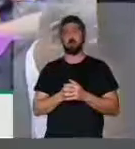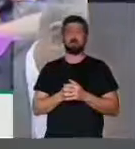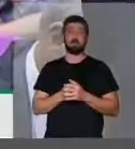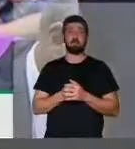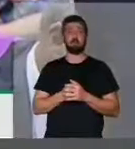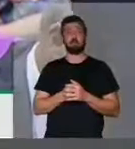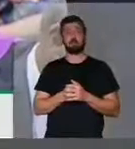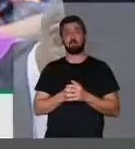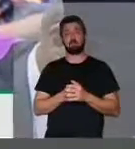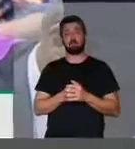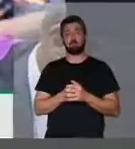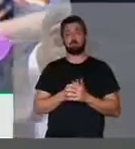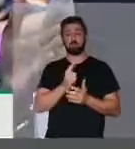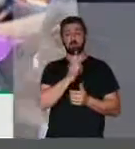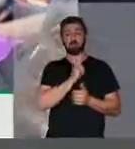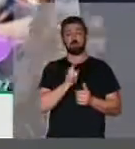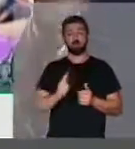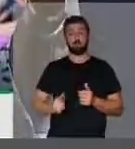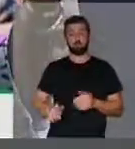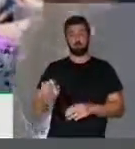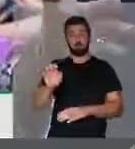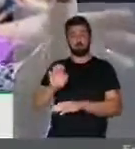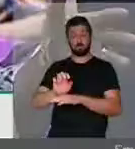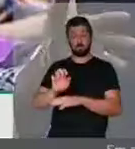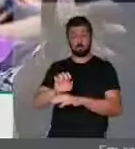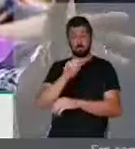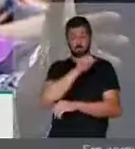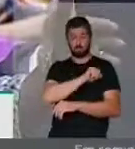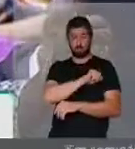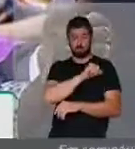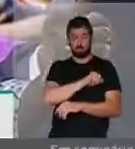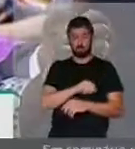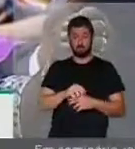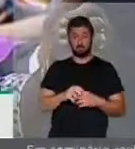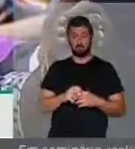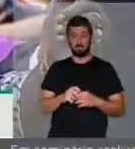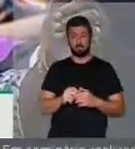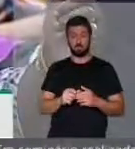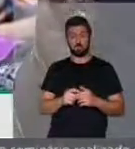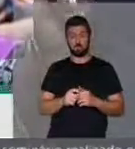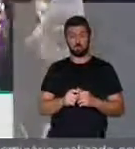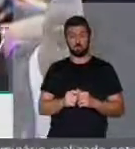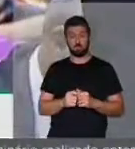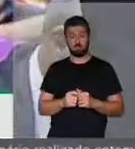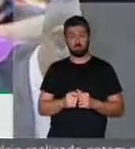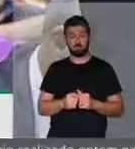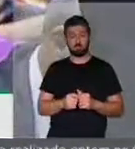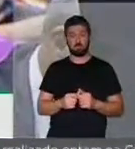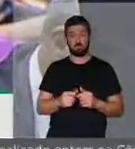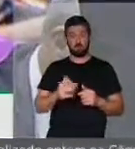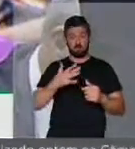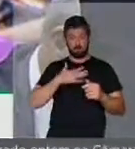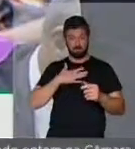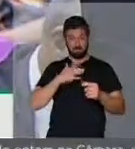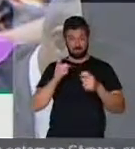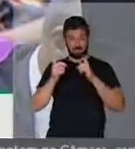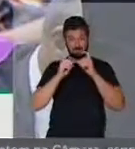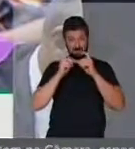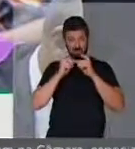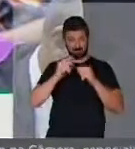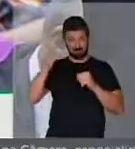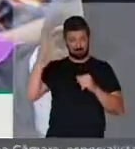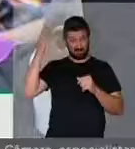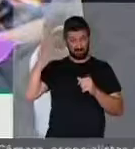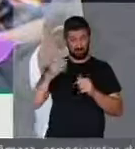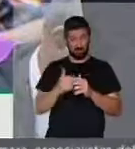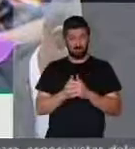que o governo do estado do Rio de Janeiro, na minha